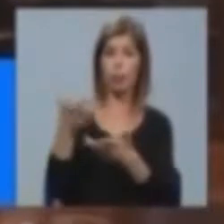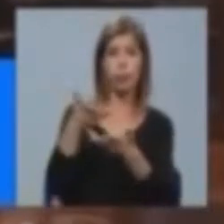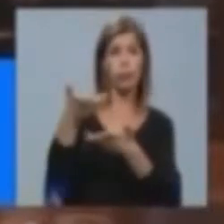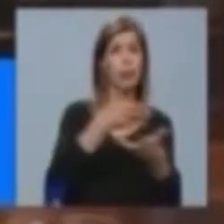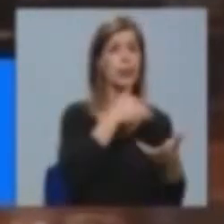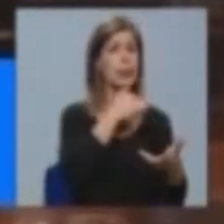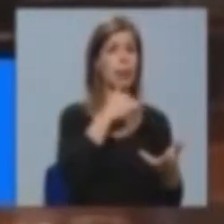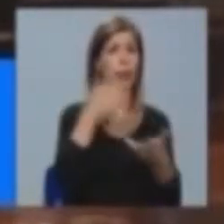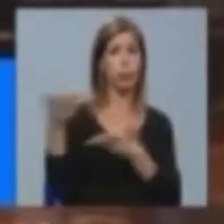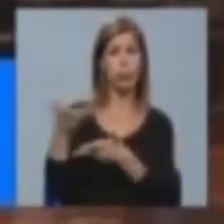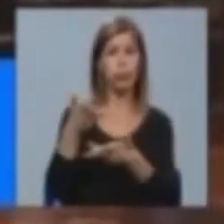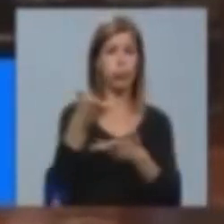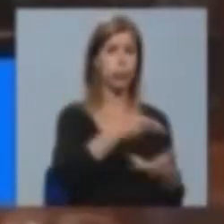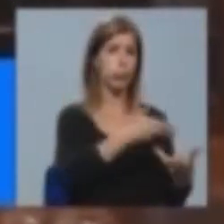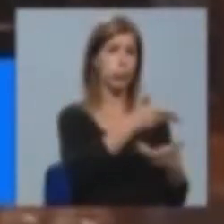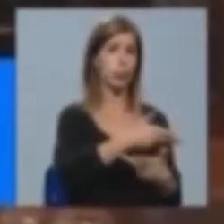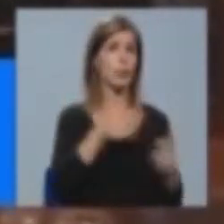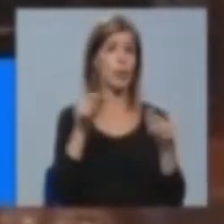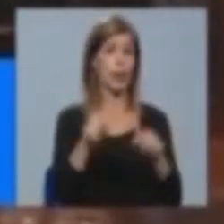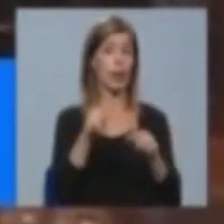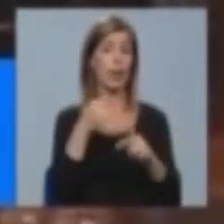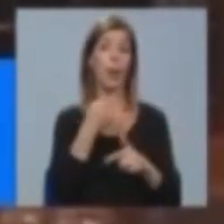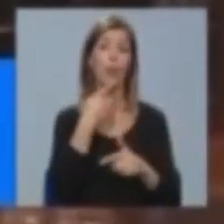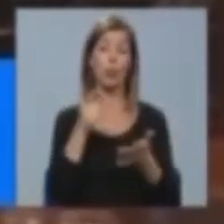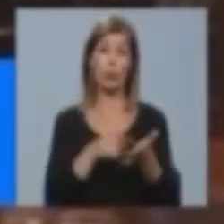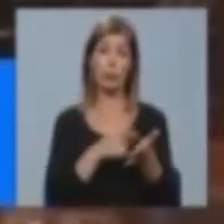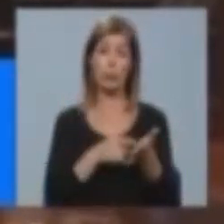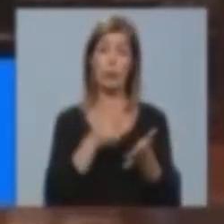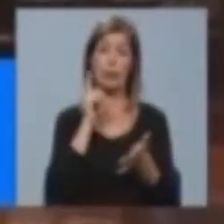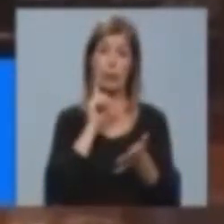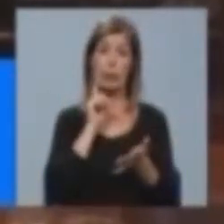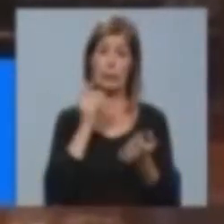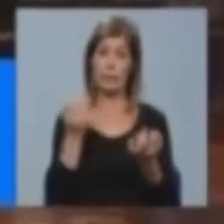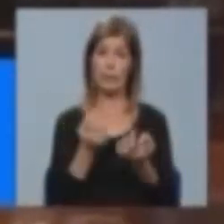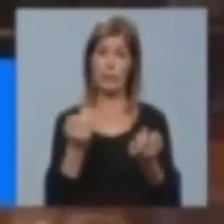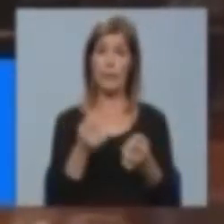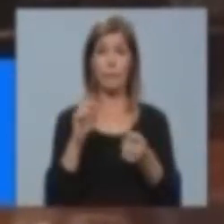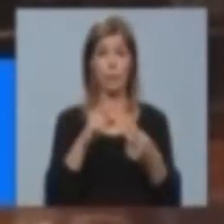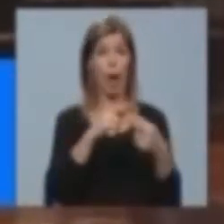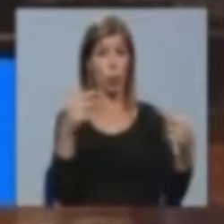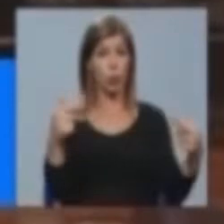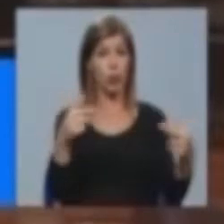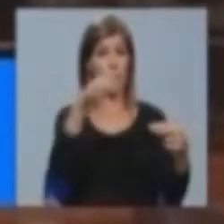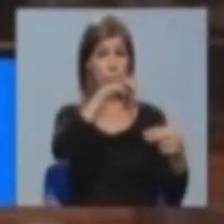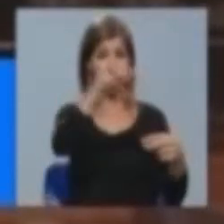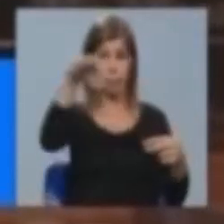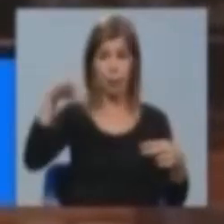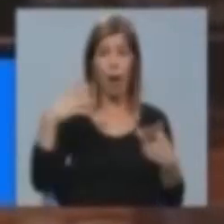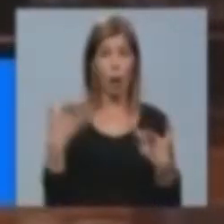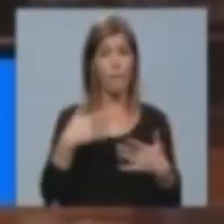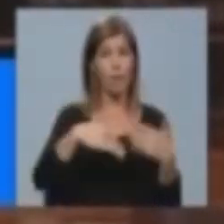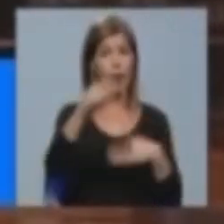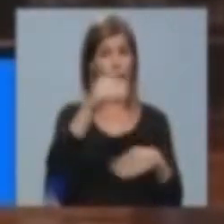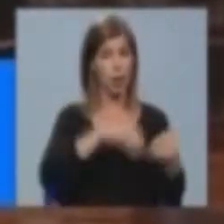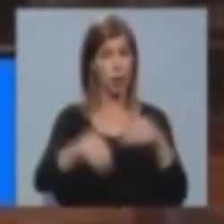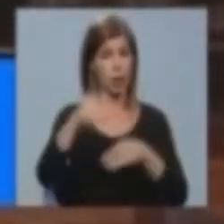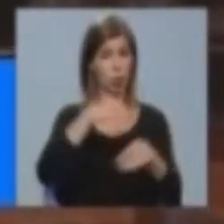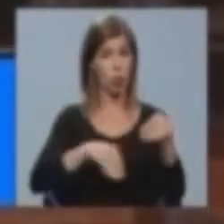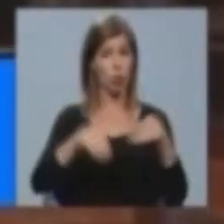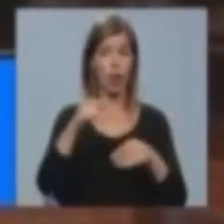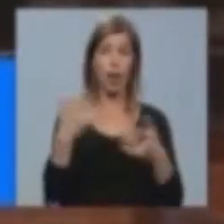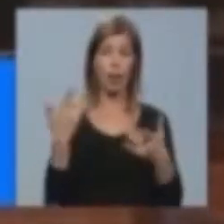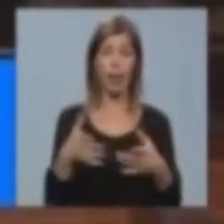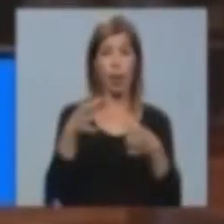também, e portanto é muito necessário que as autarquias que agora vamos eleger sejam formadas por